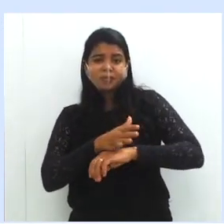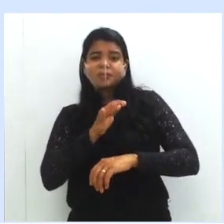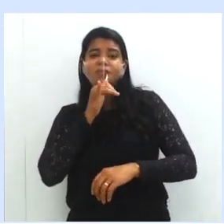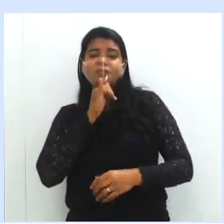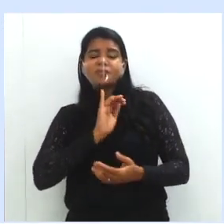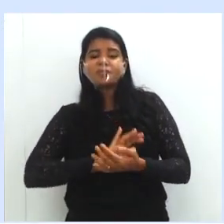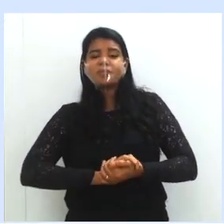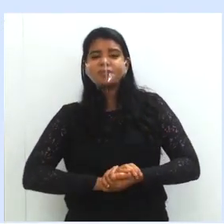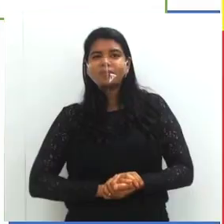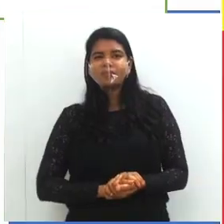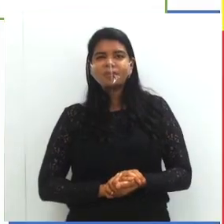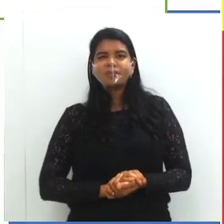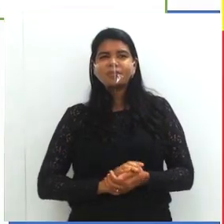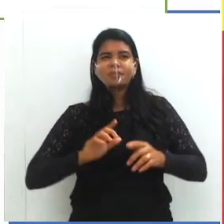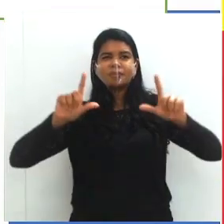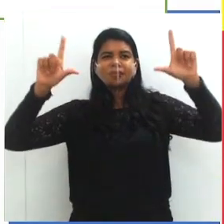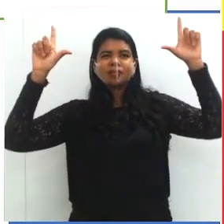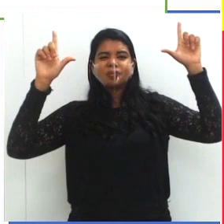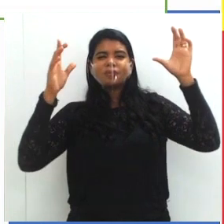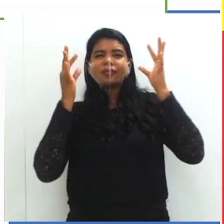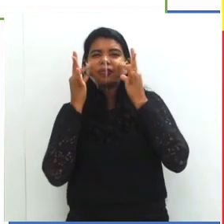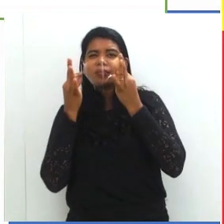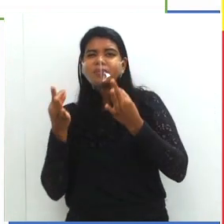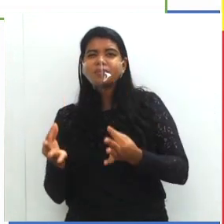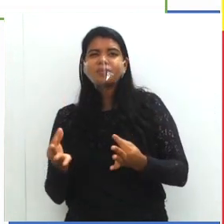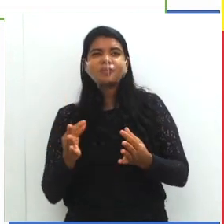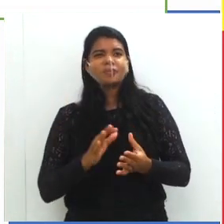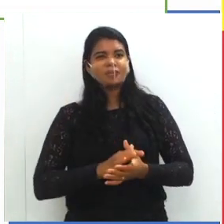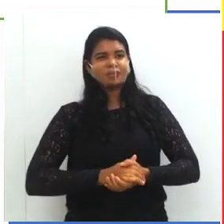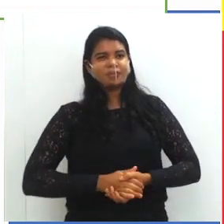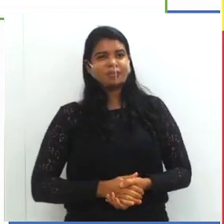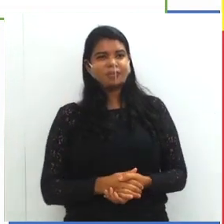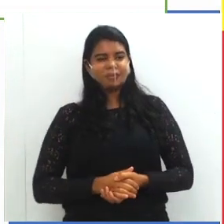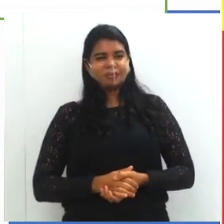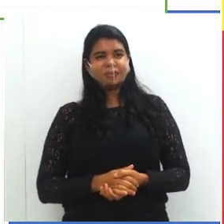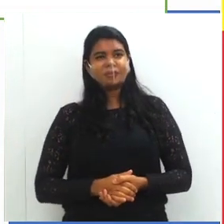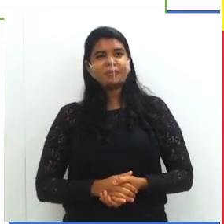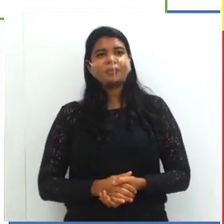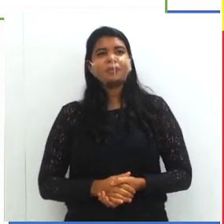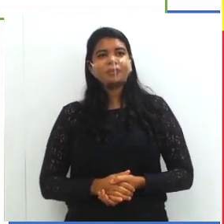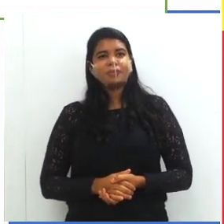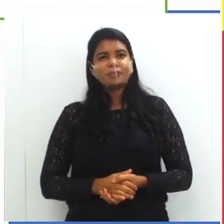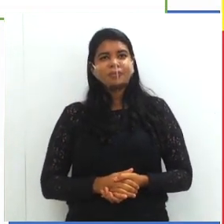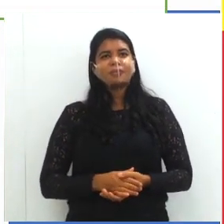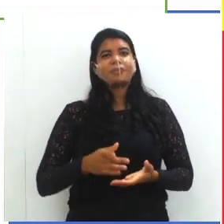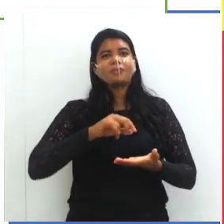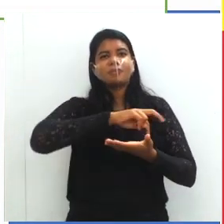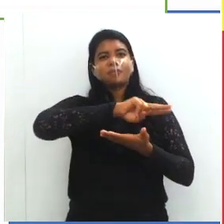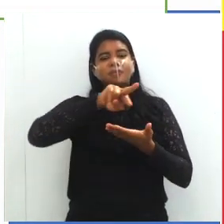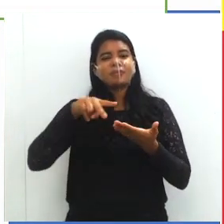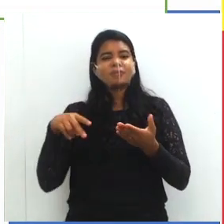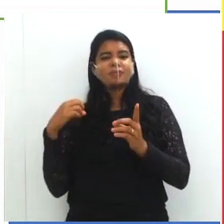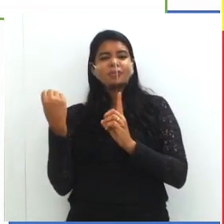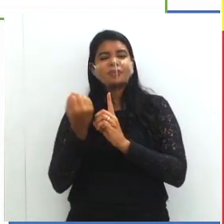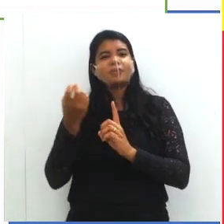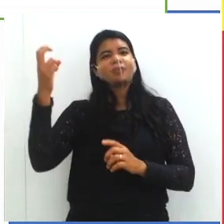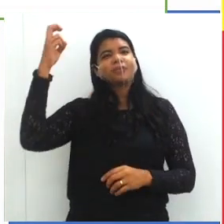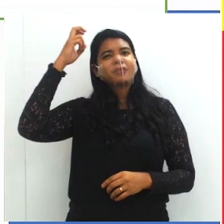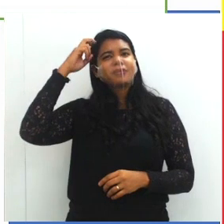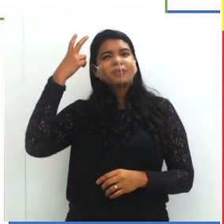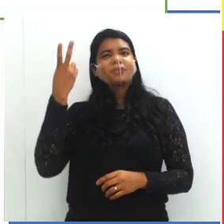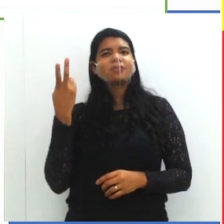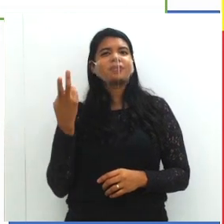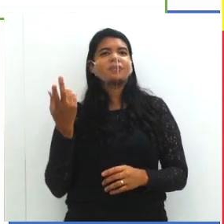praticadas sobre. Vamos ver aqui, nós temos essas discriminações, vamos ver quais são as diversidades